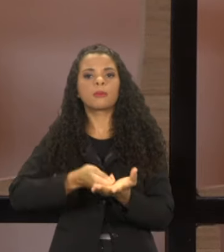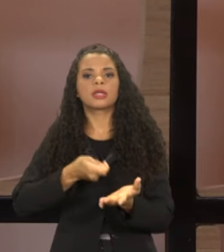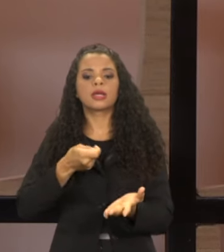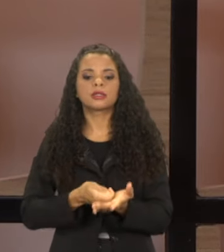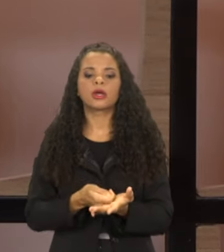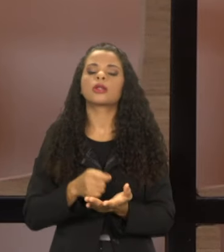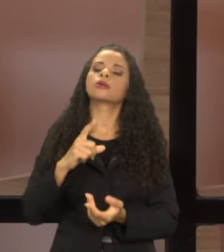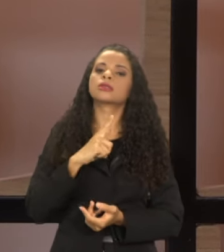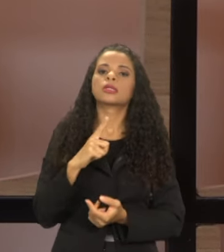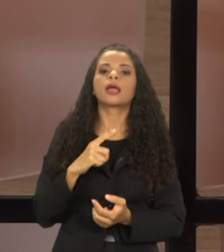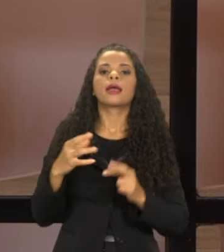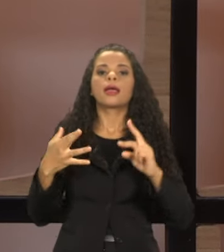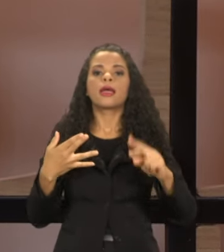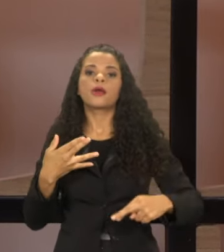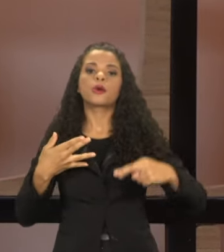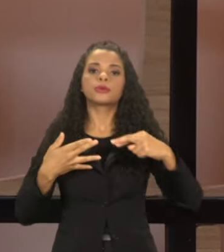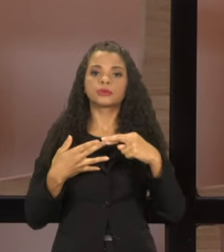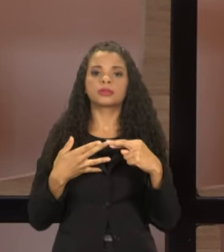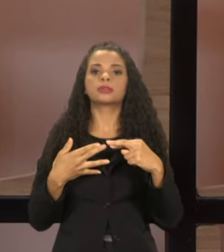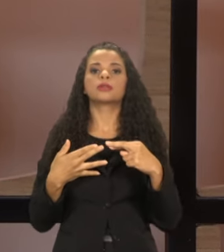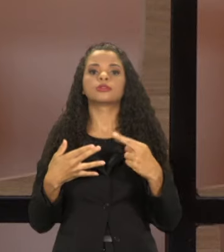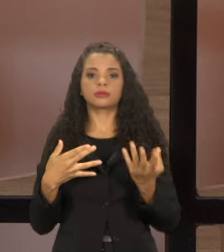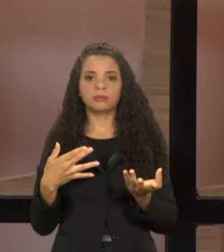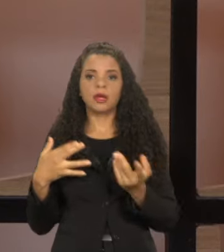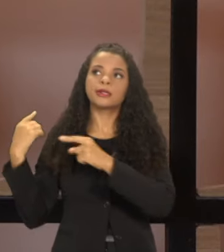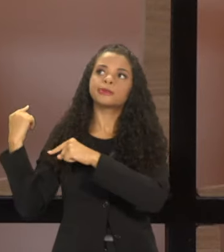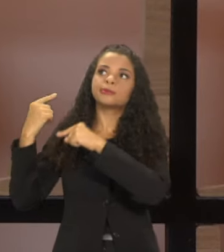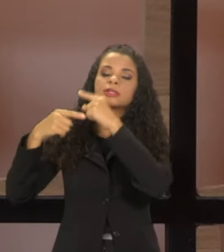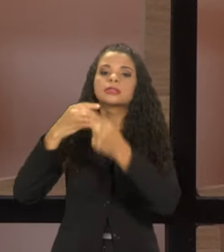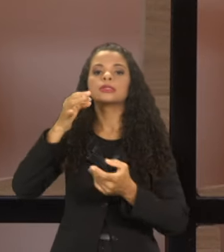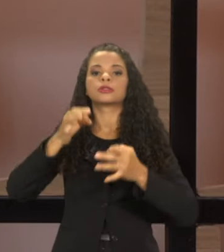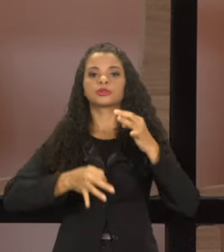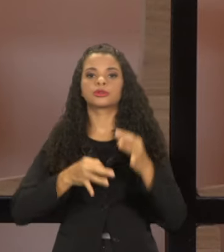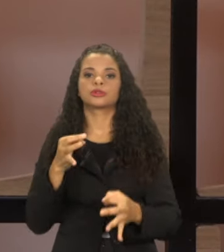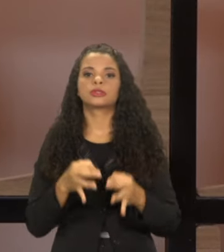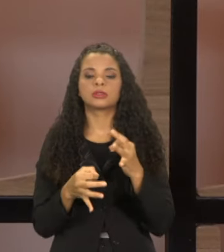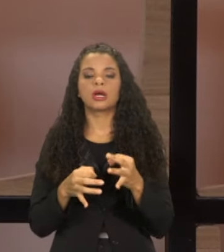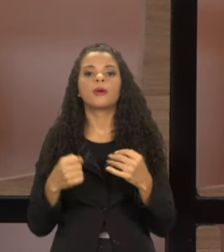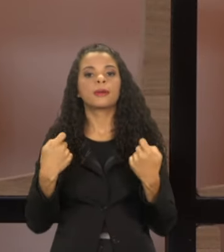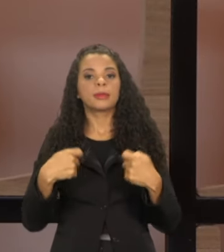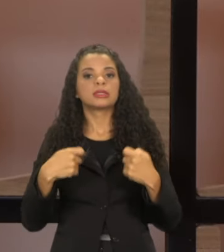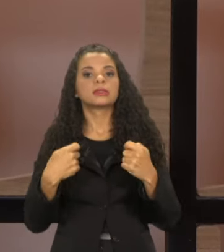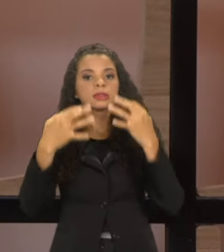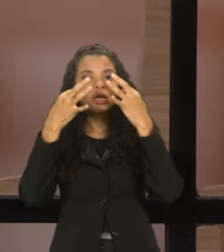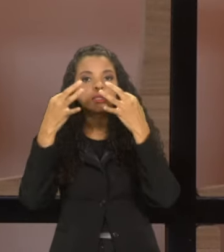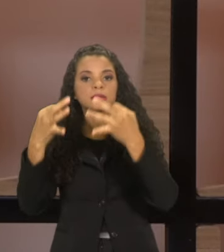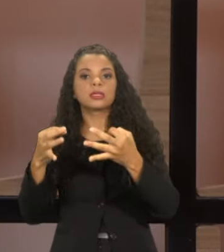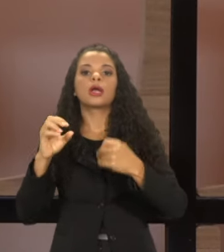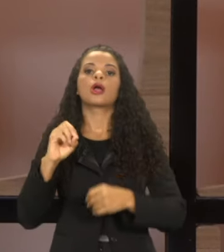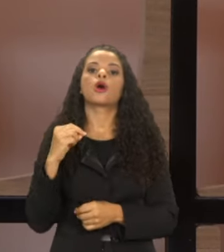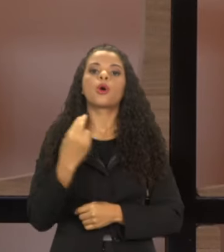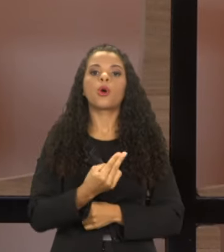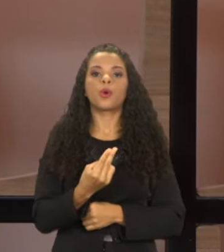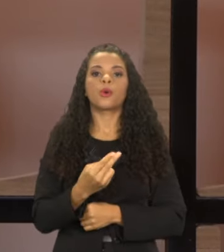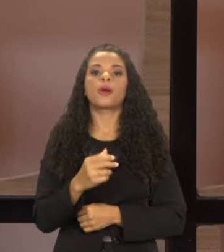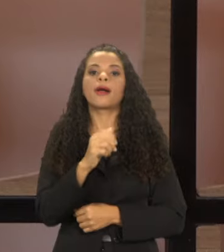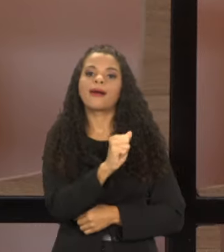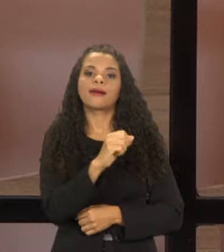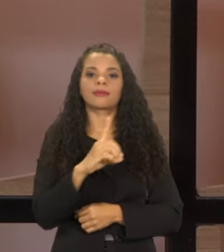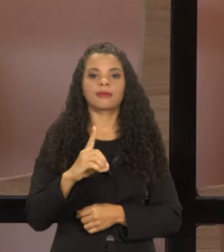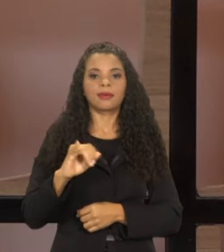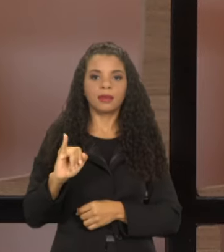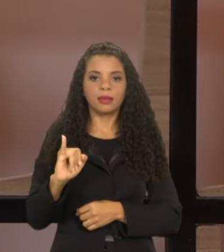extraordinário, enquanto precedente judicial, e aí devem ser observados, ou em sede de ação direta de inconstitucionalidade,